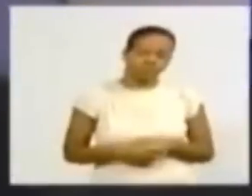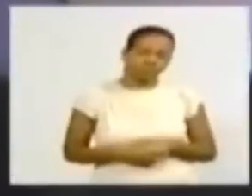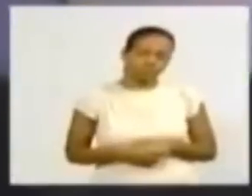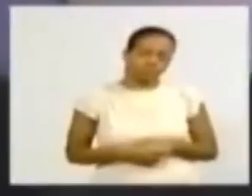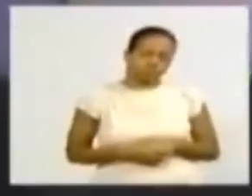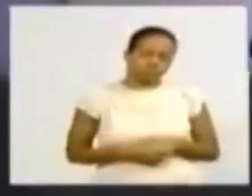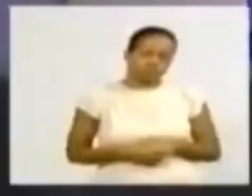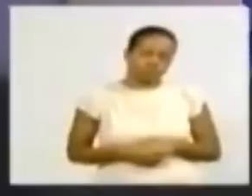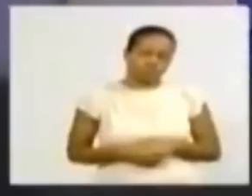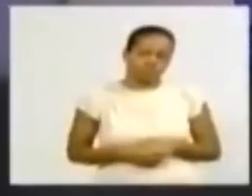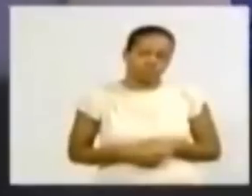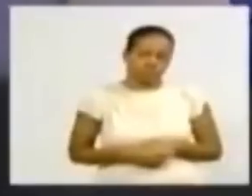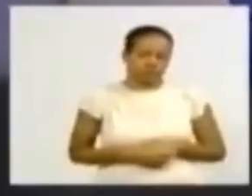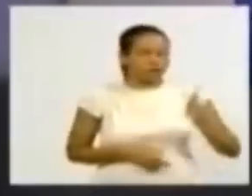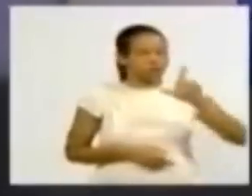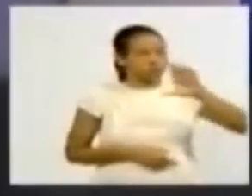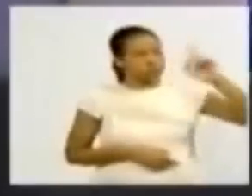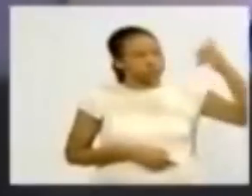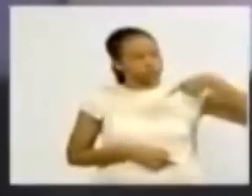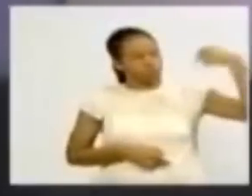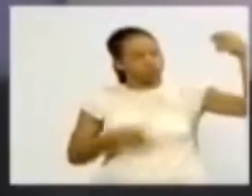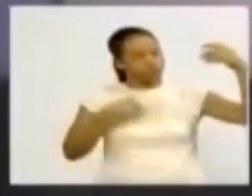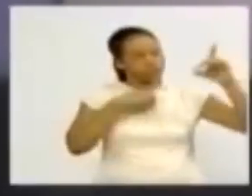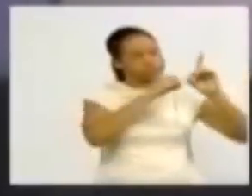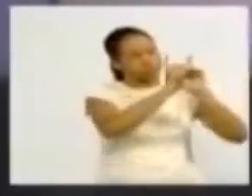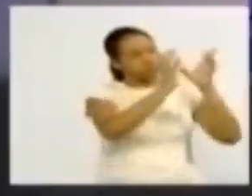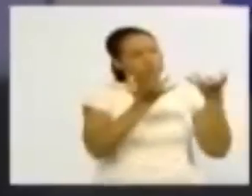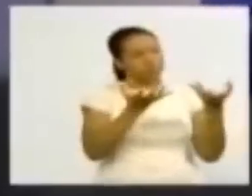a profundidade da sua predileção.